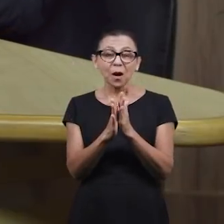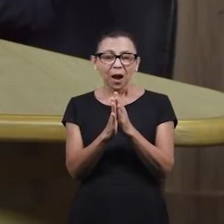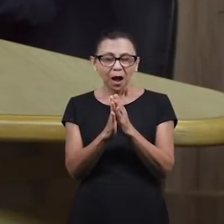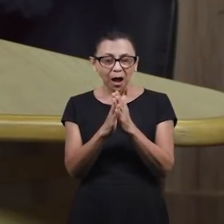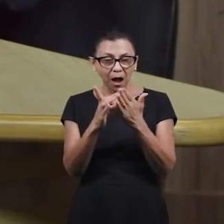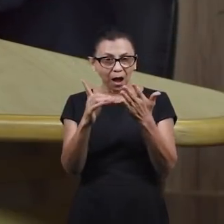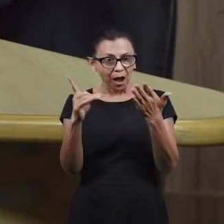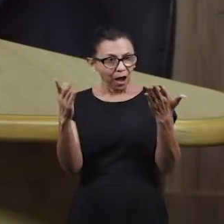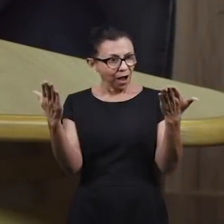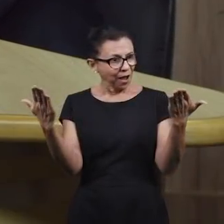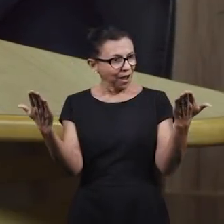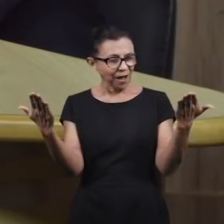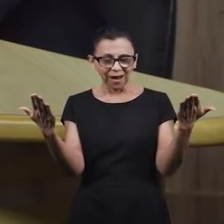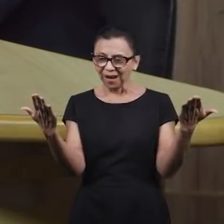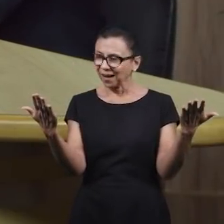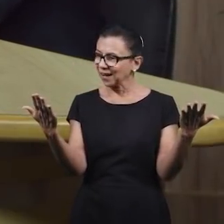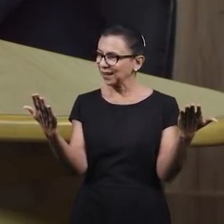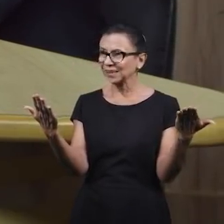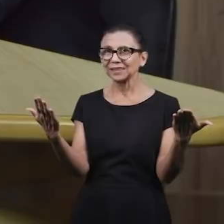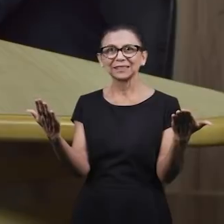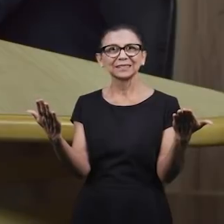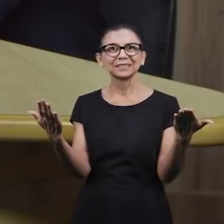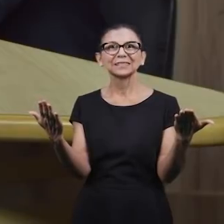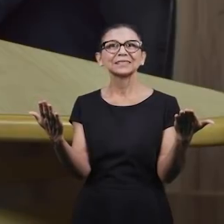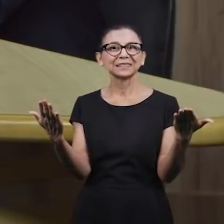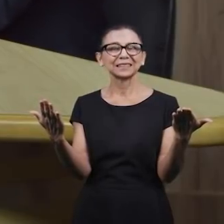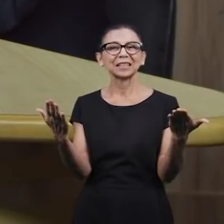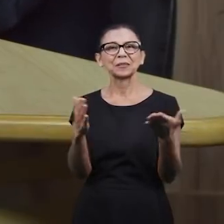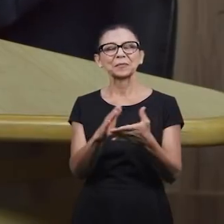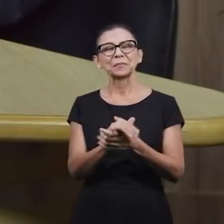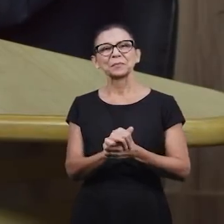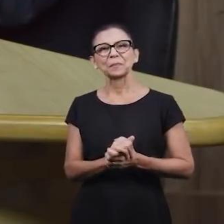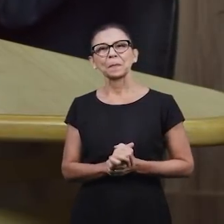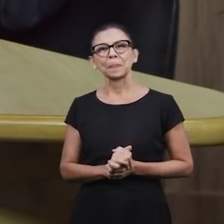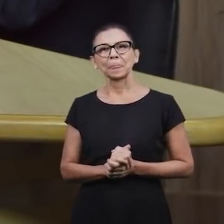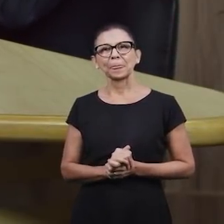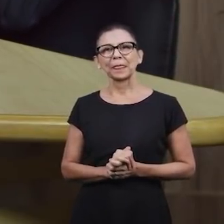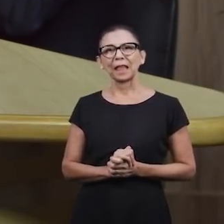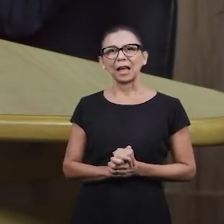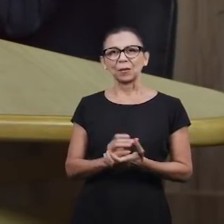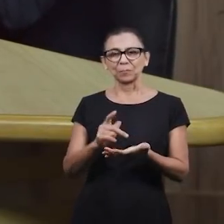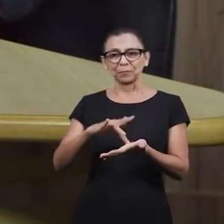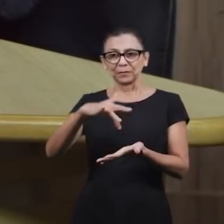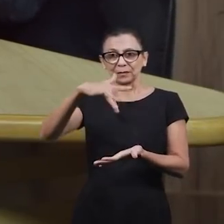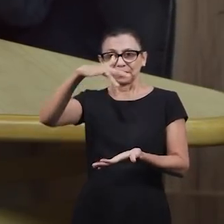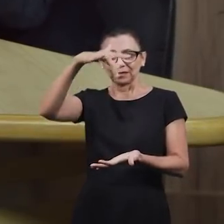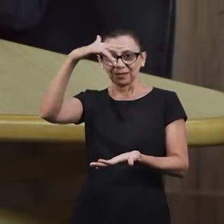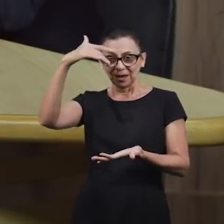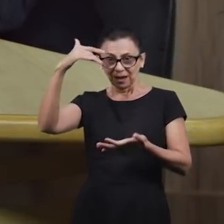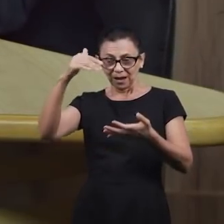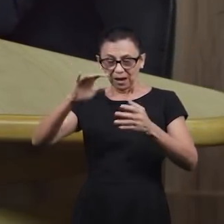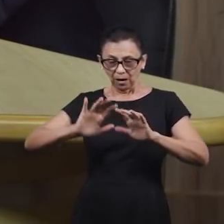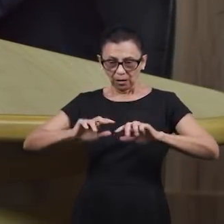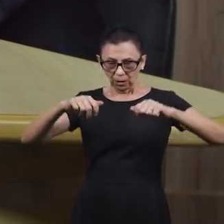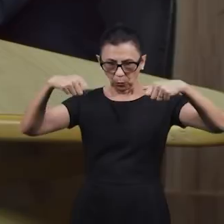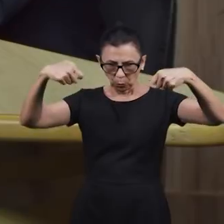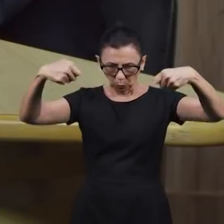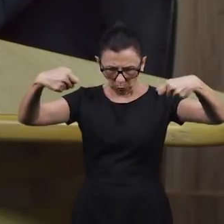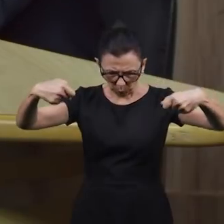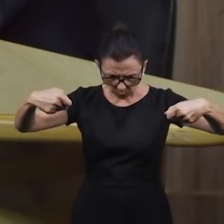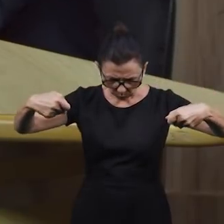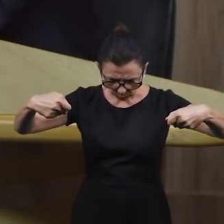é bem comum você entender um tesouro como nós nos referimos, remete logo a um baú cheio de coisas,